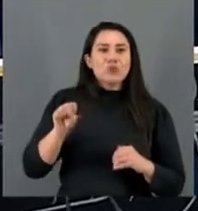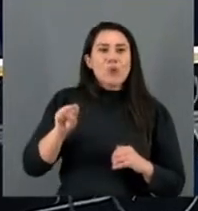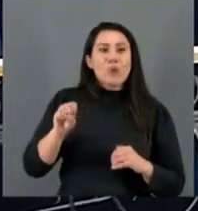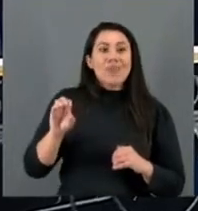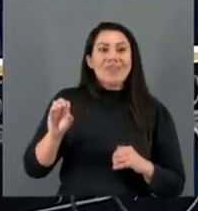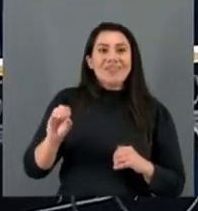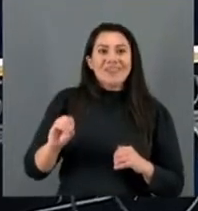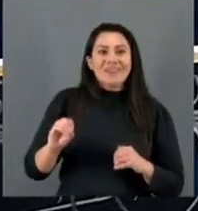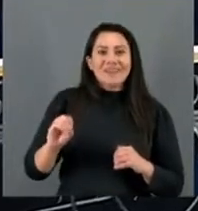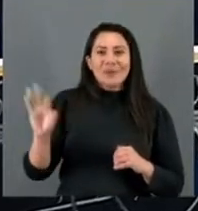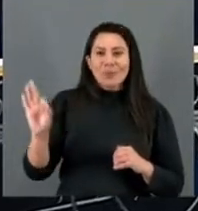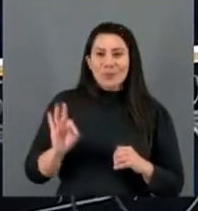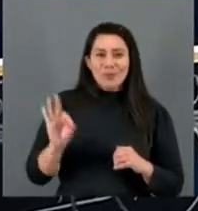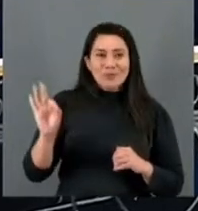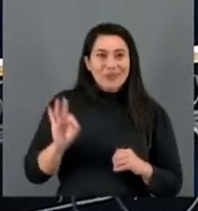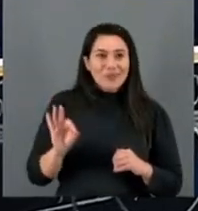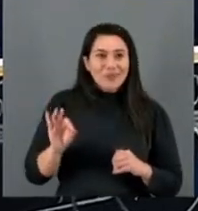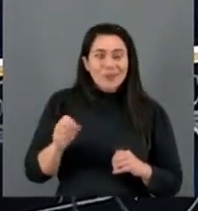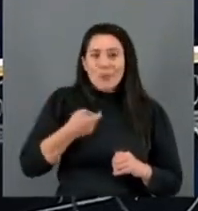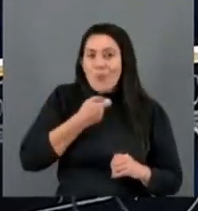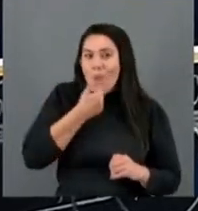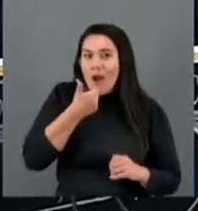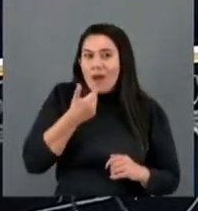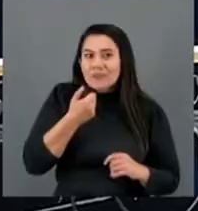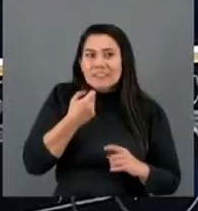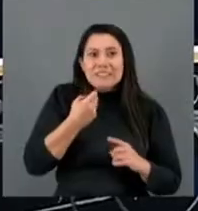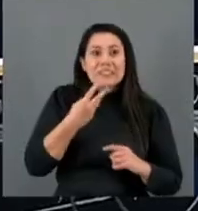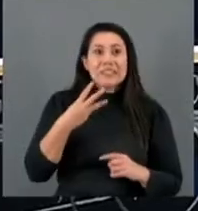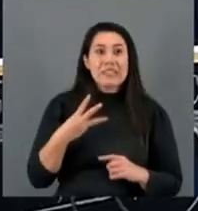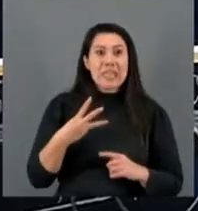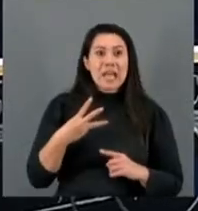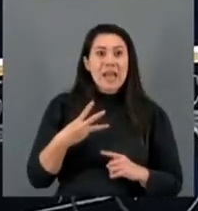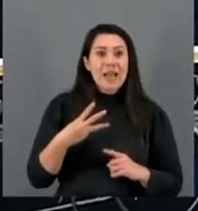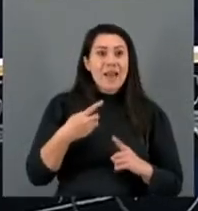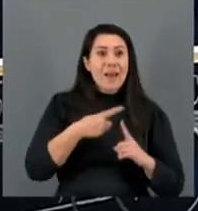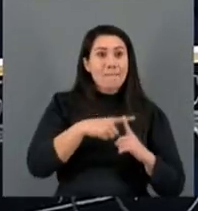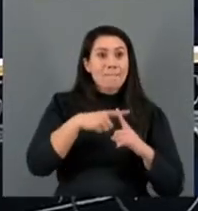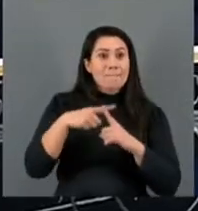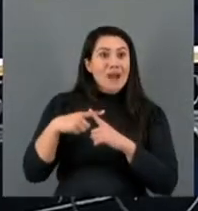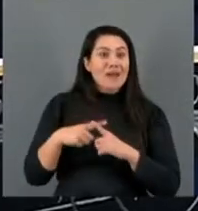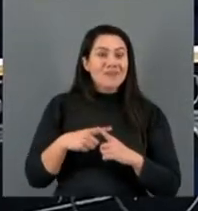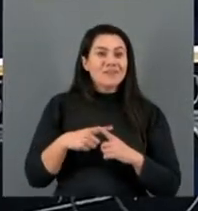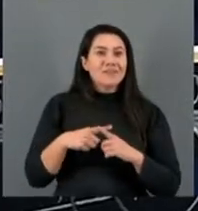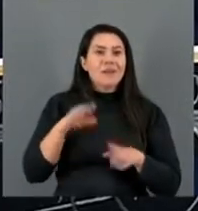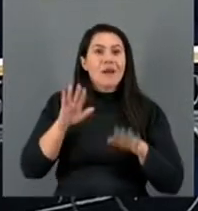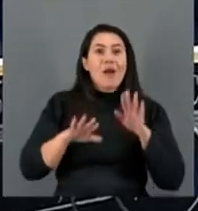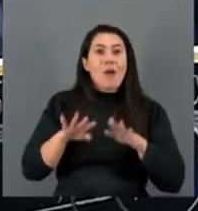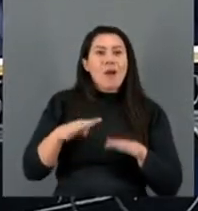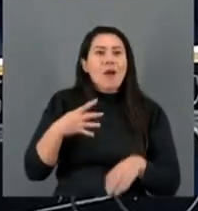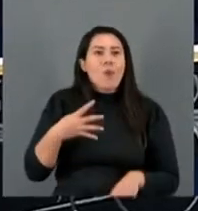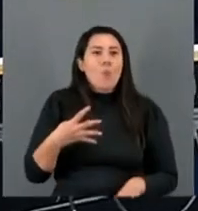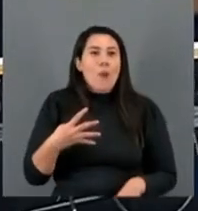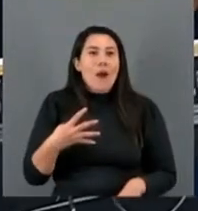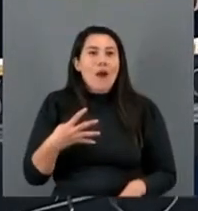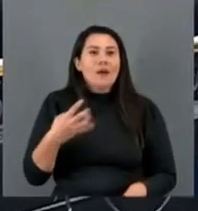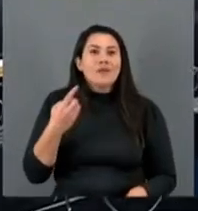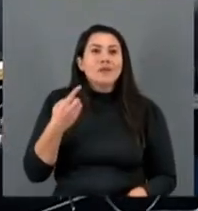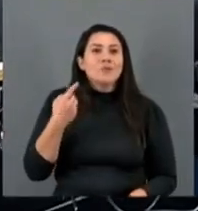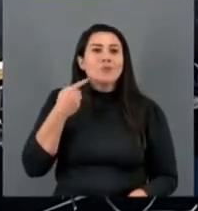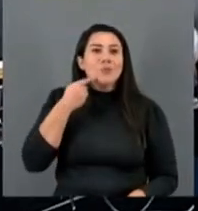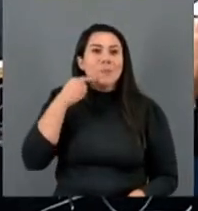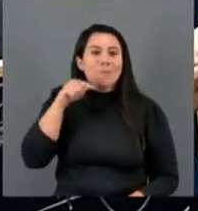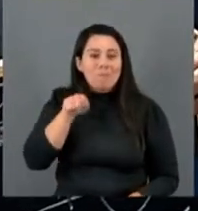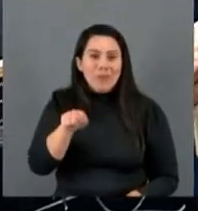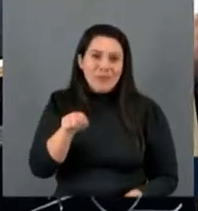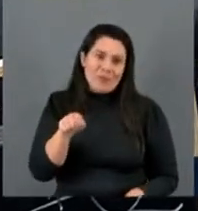Praticamente triplicar o salário mínimo. Nós poderíamos ter aqui um salário mínimo de 4 mil reais com esse valor